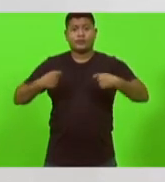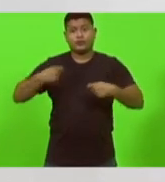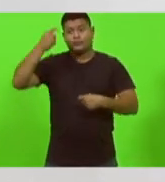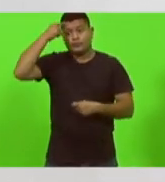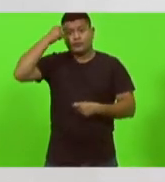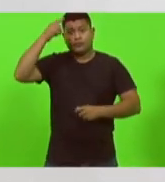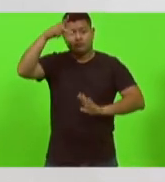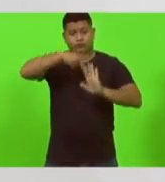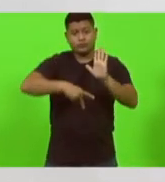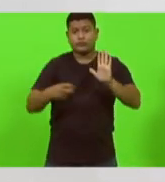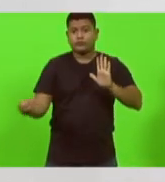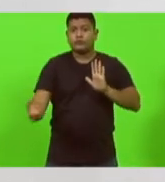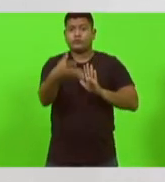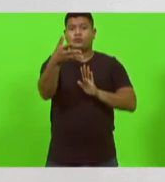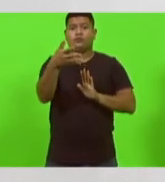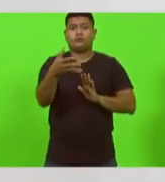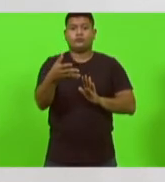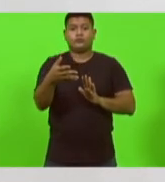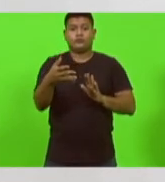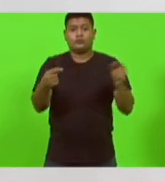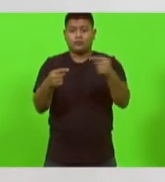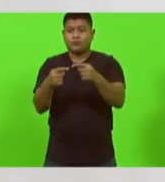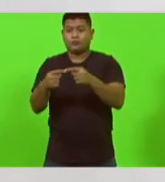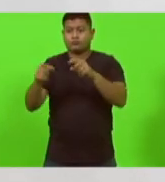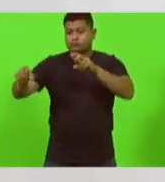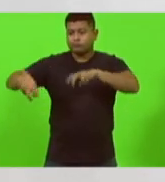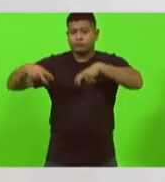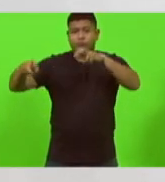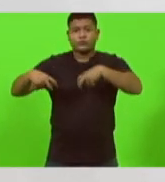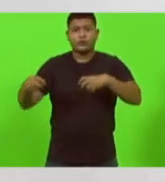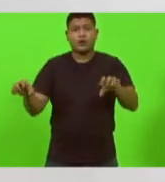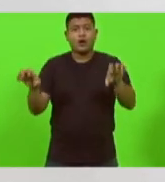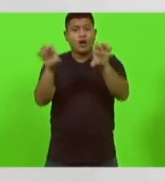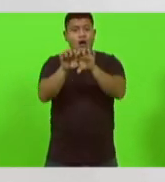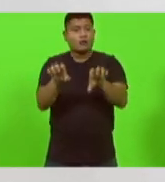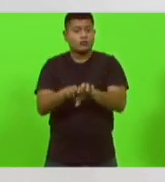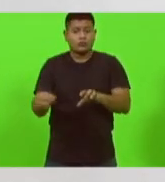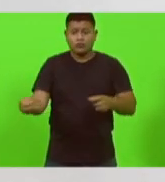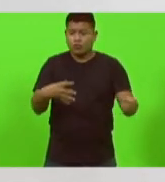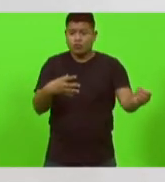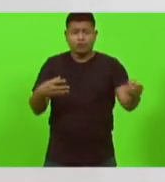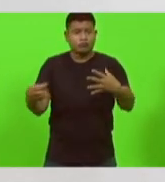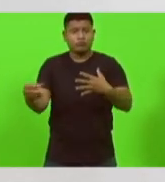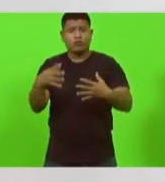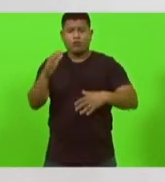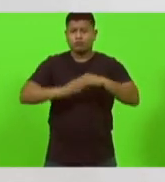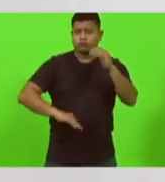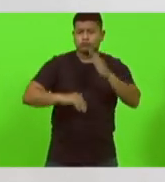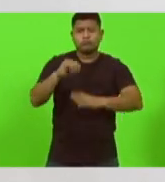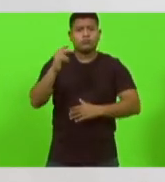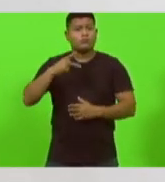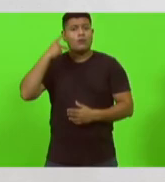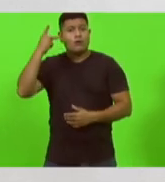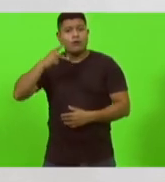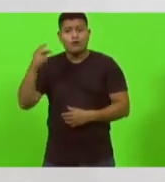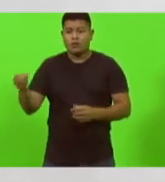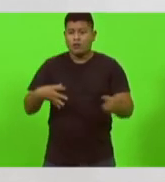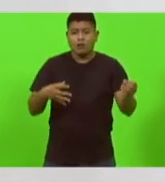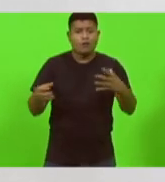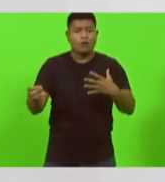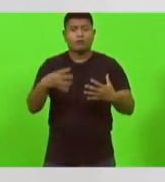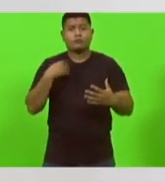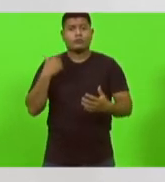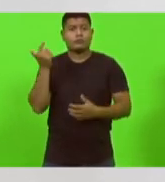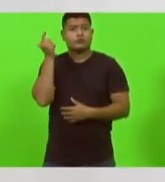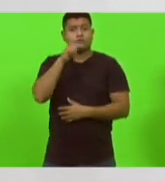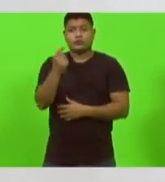agricultura, com novas estruturas, com novas ações, com novas políticas, para que o recurso, de fato, chegue